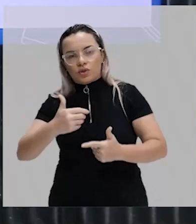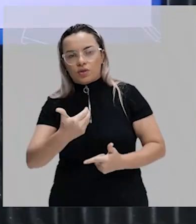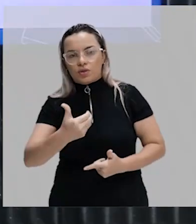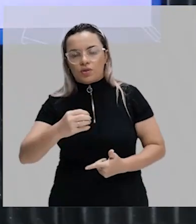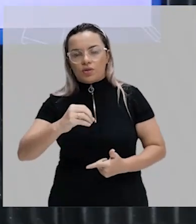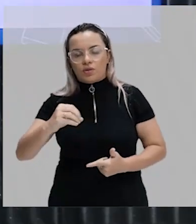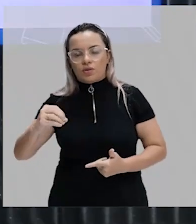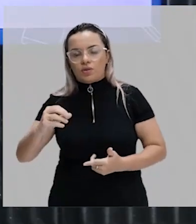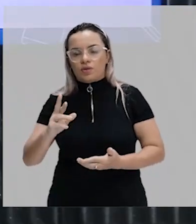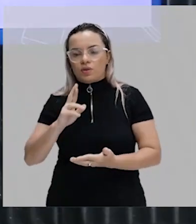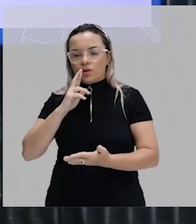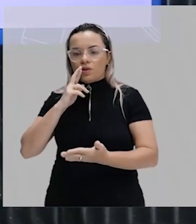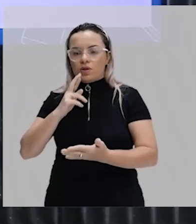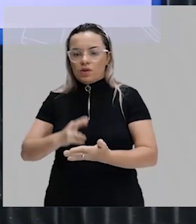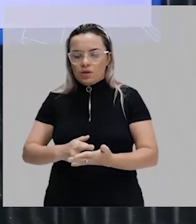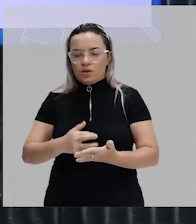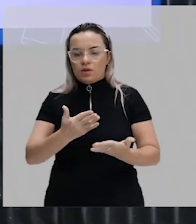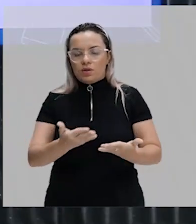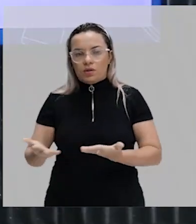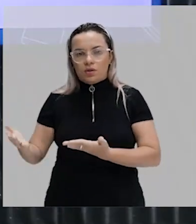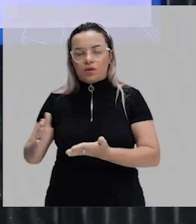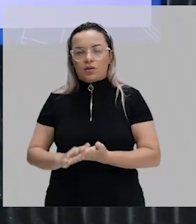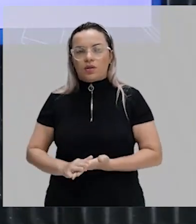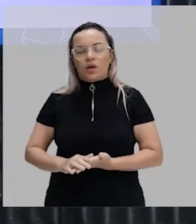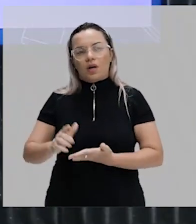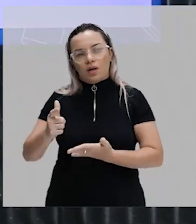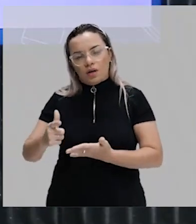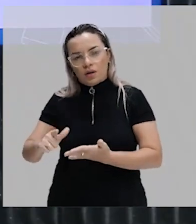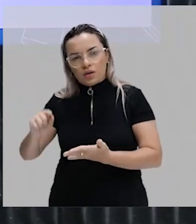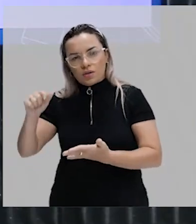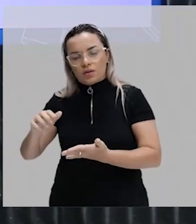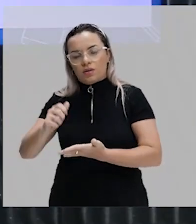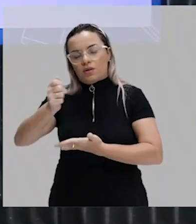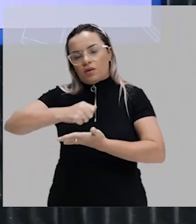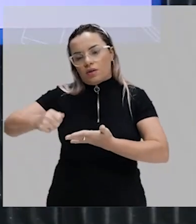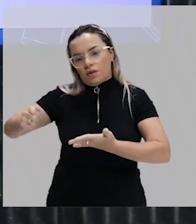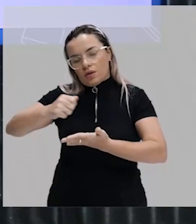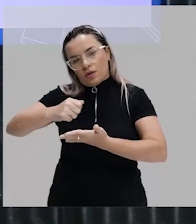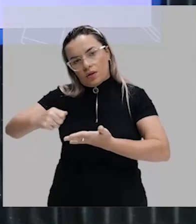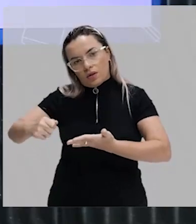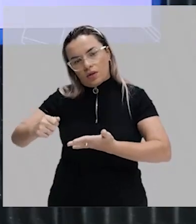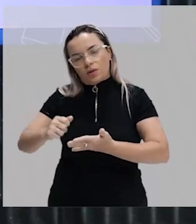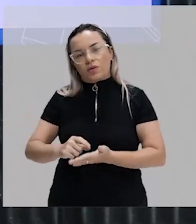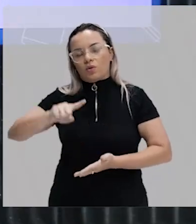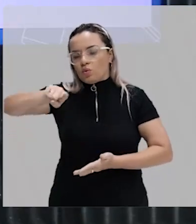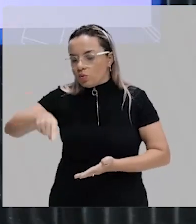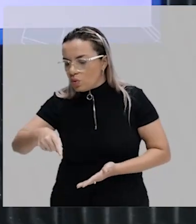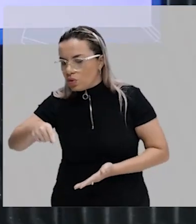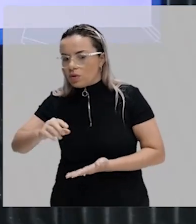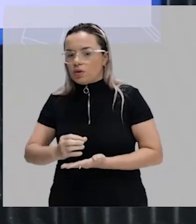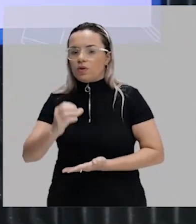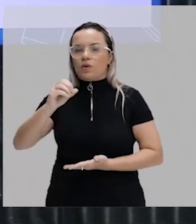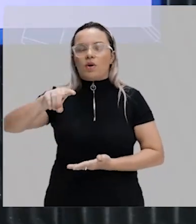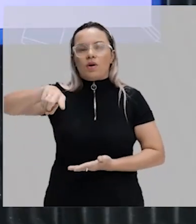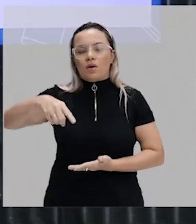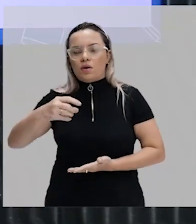E o resultado, ou a reescrita no formato de número decimal, é dada por